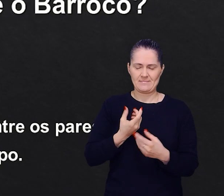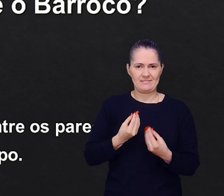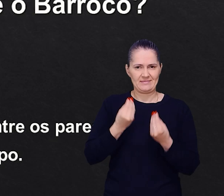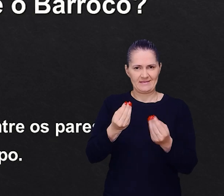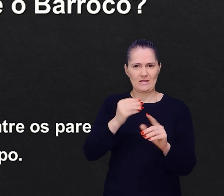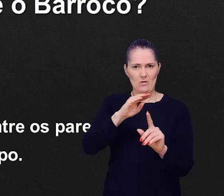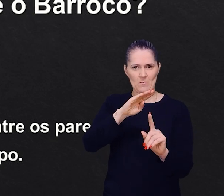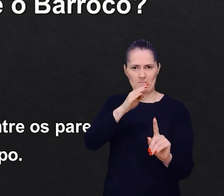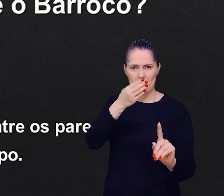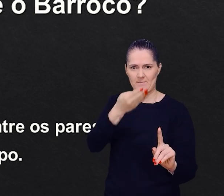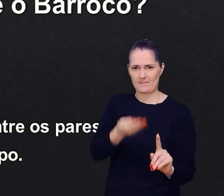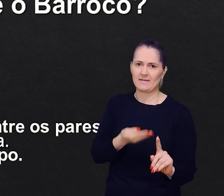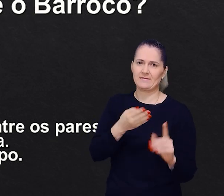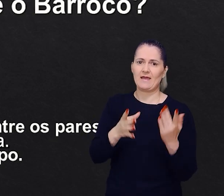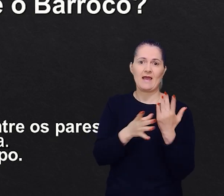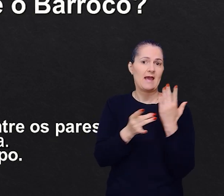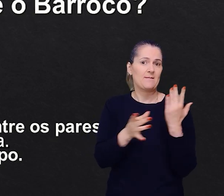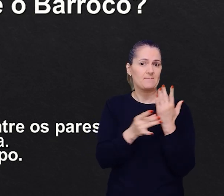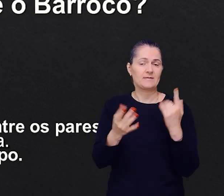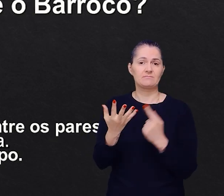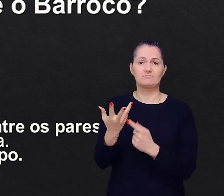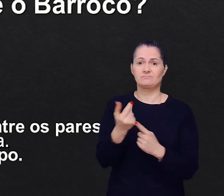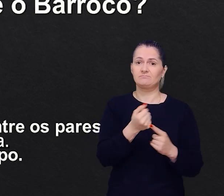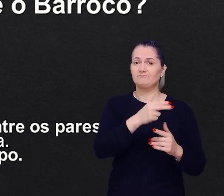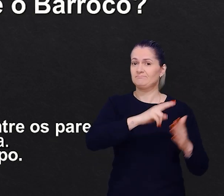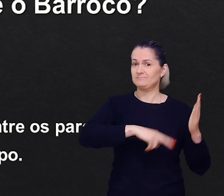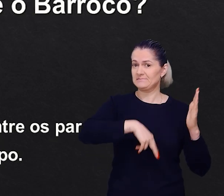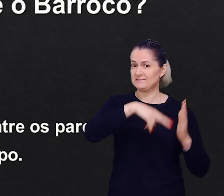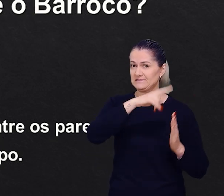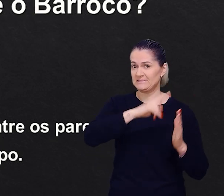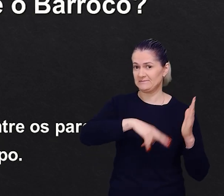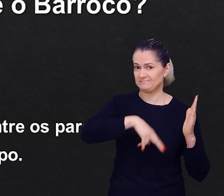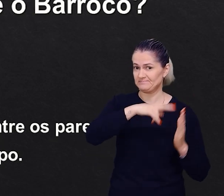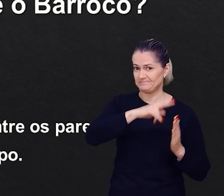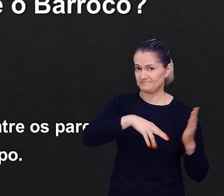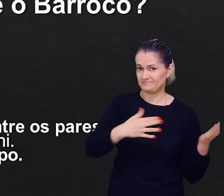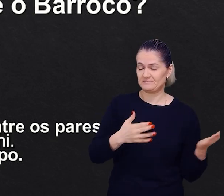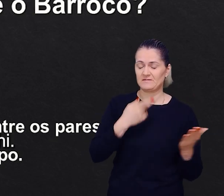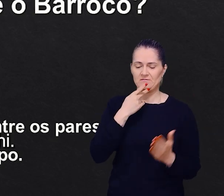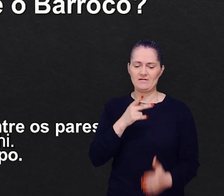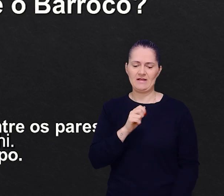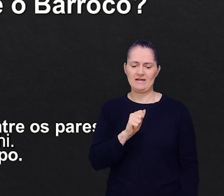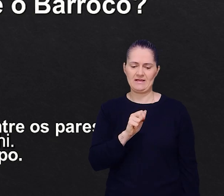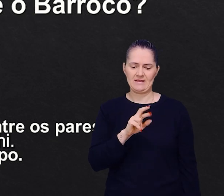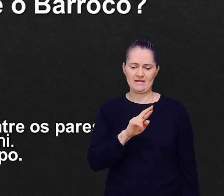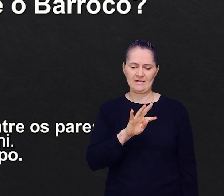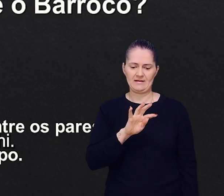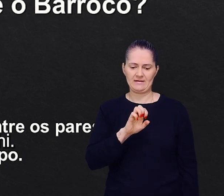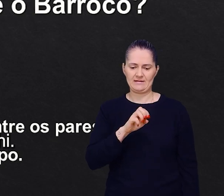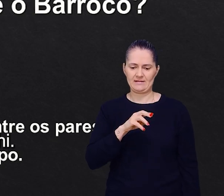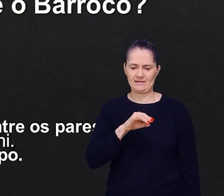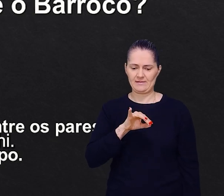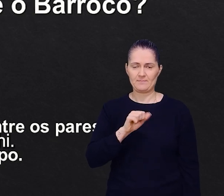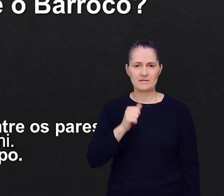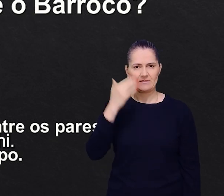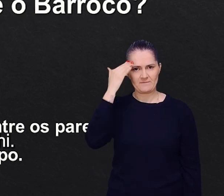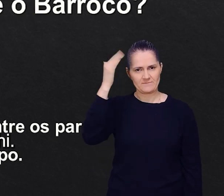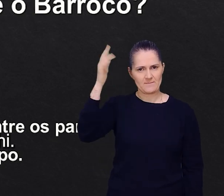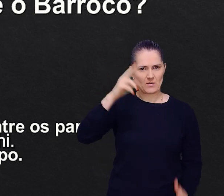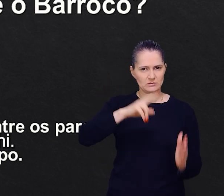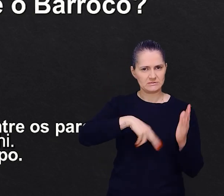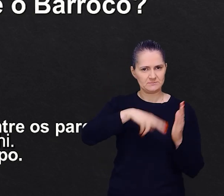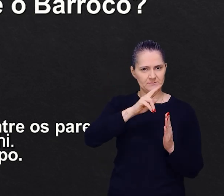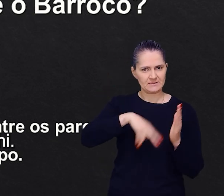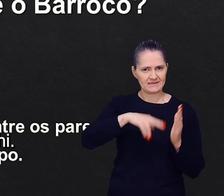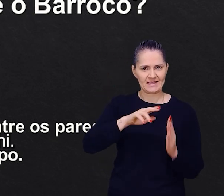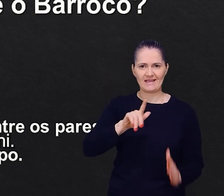às suas habilidades artísticas como pintora. Então, aqui está escrito Artemisia, célebre